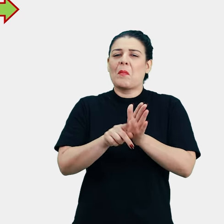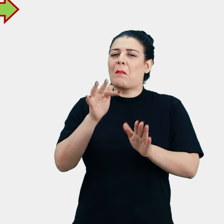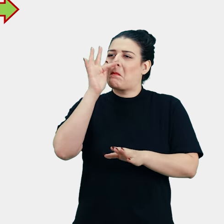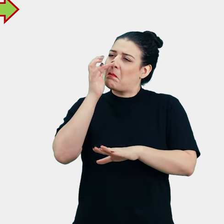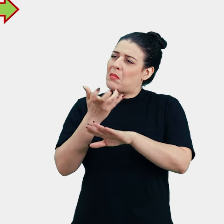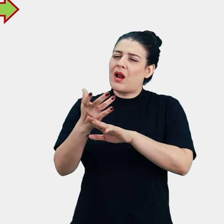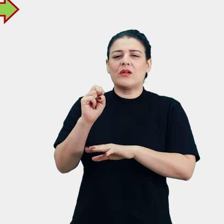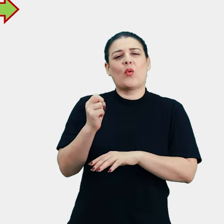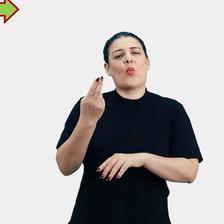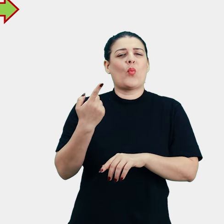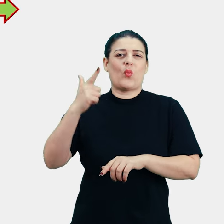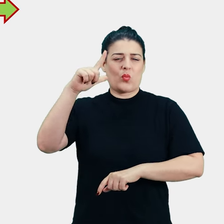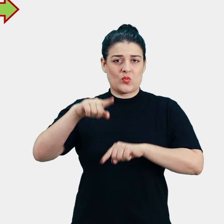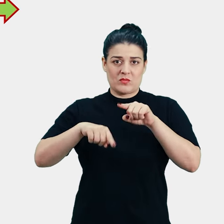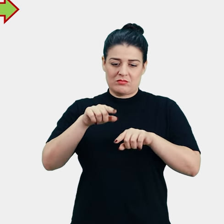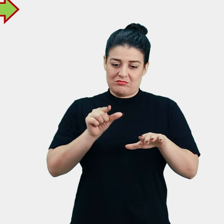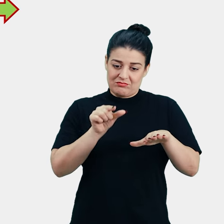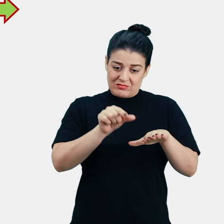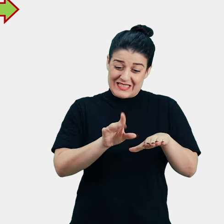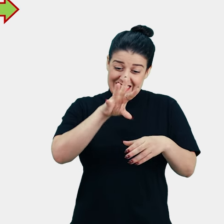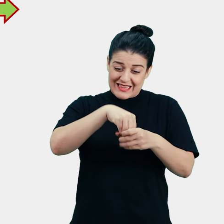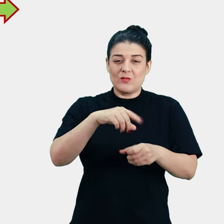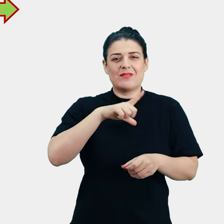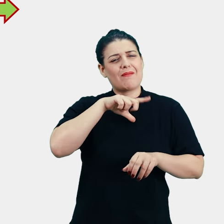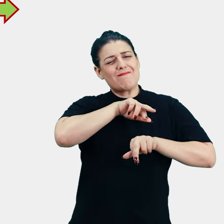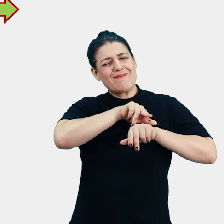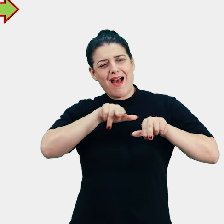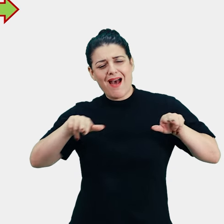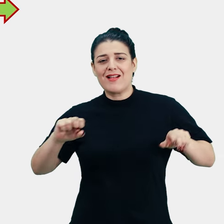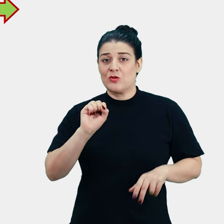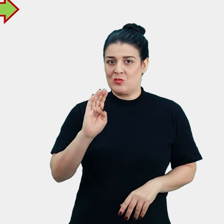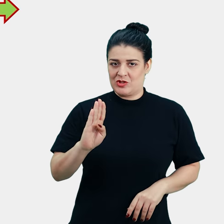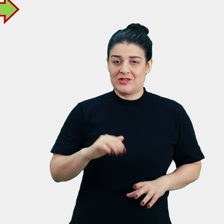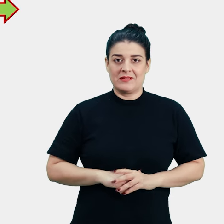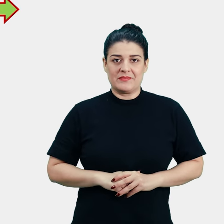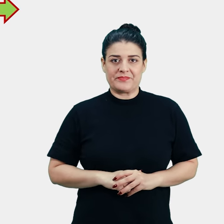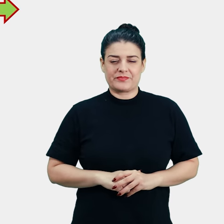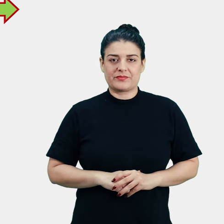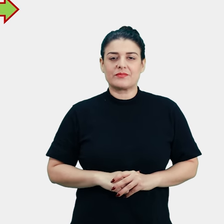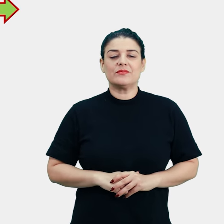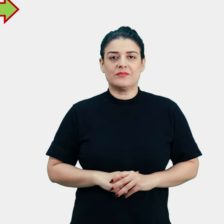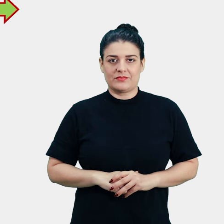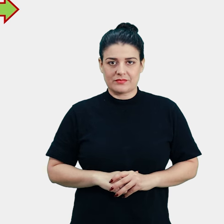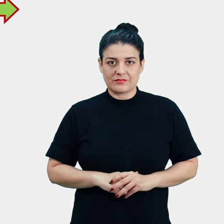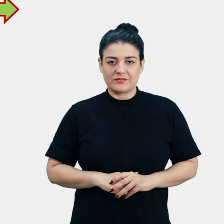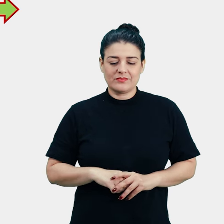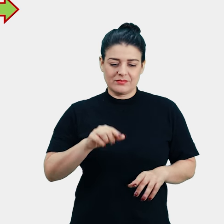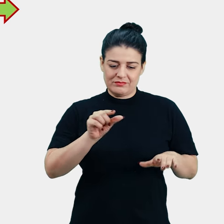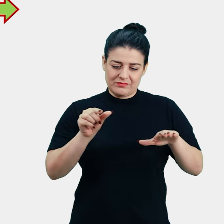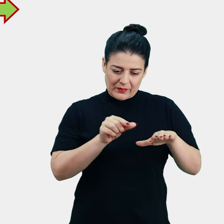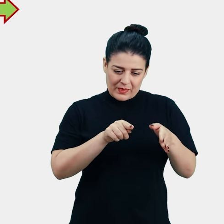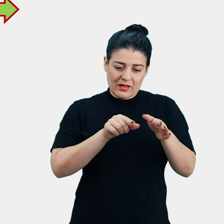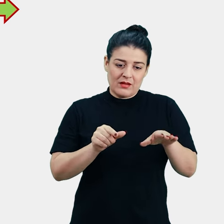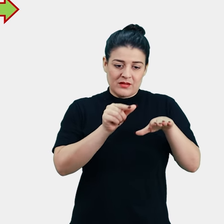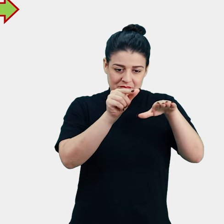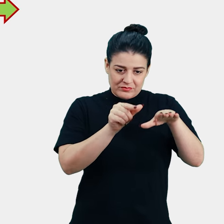outro material, e ali dentro tem várias substâncias, tá? E aí, vamos lá, essa substância vai